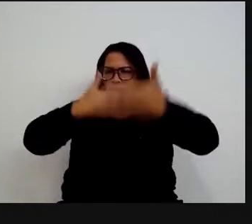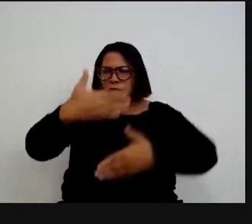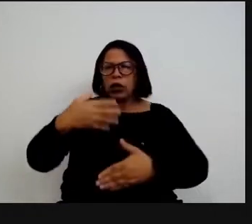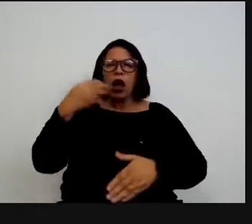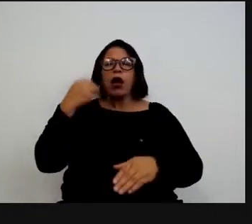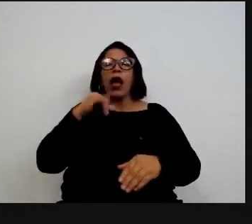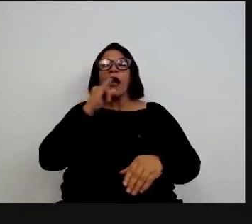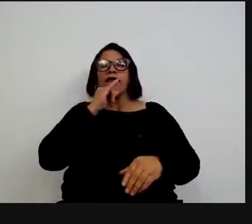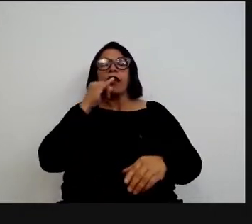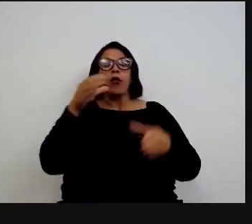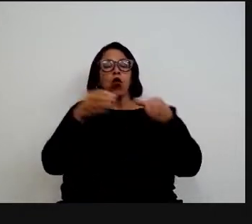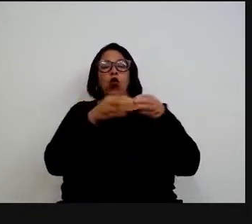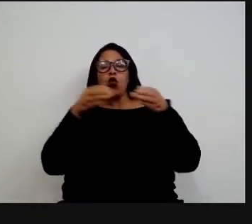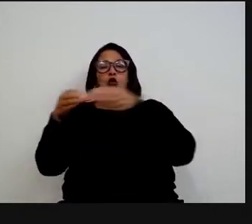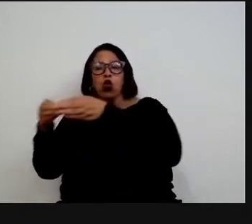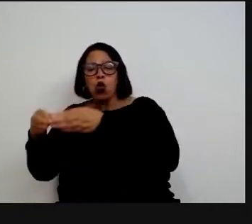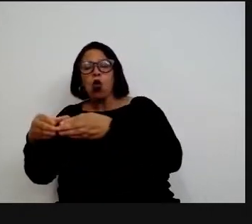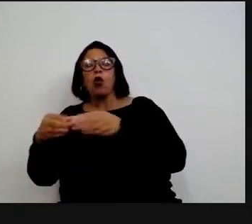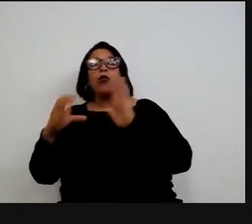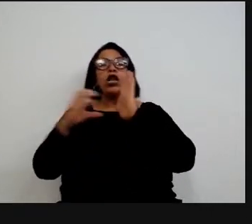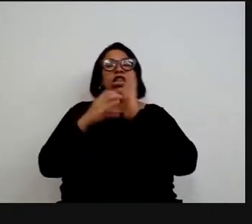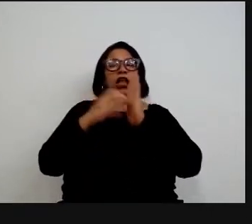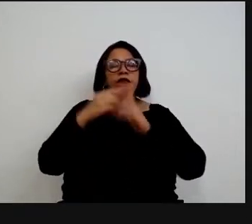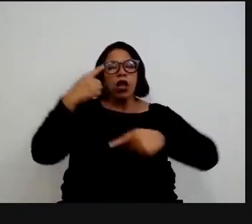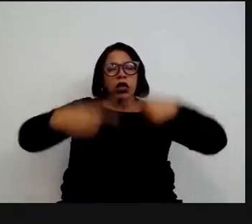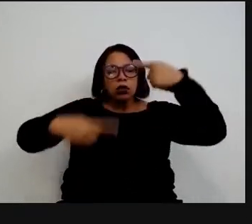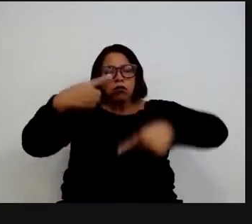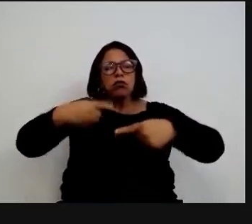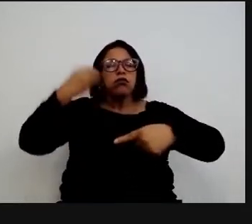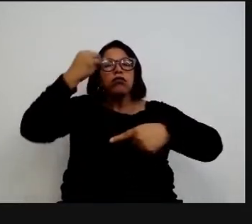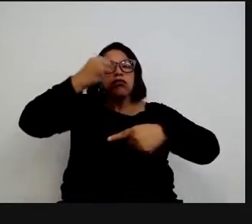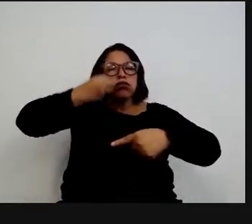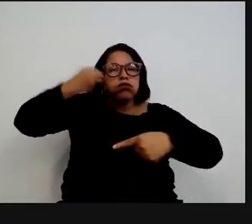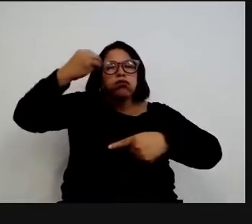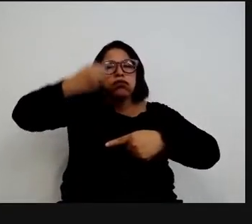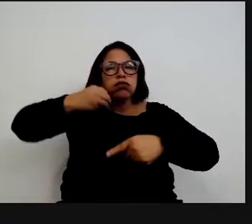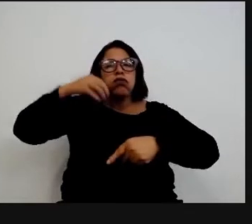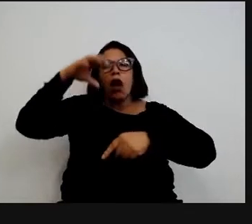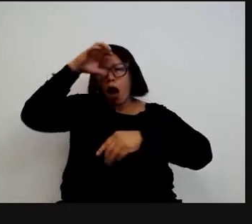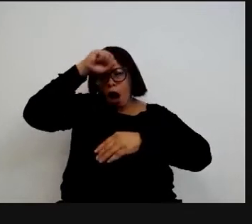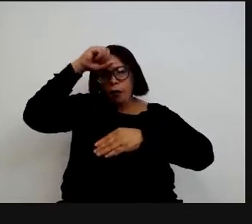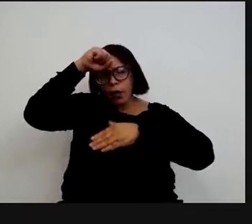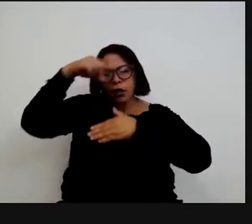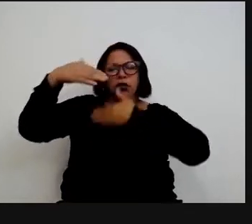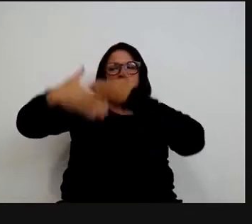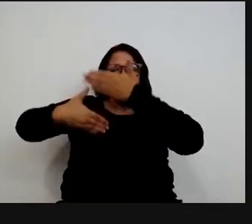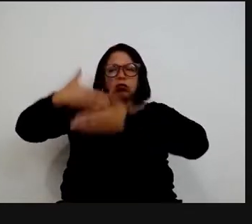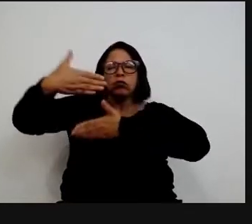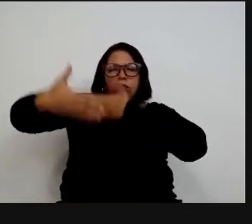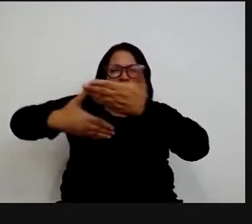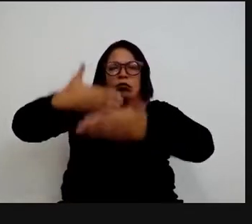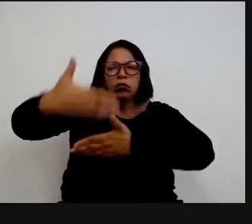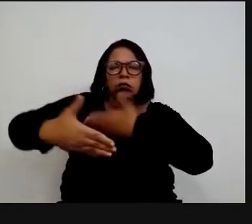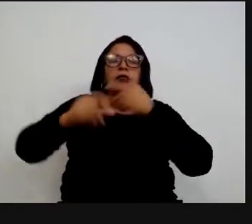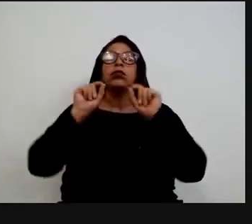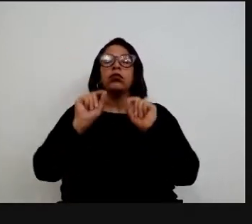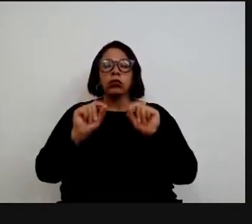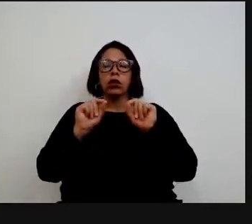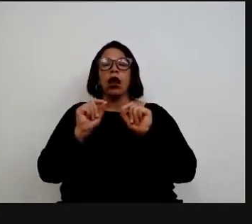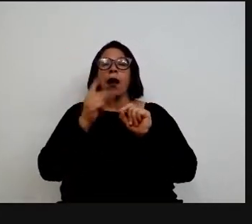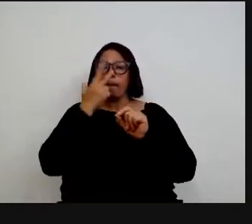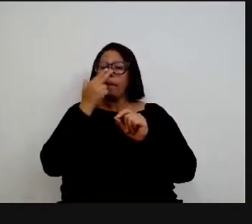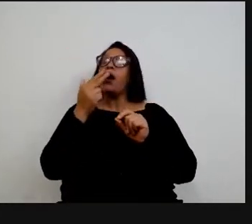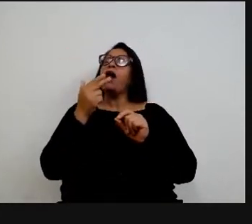um espírito de discussão, de experimentação, acho que, né, possibilitou